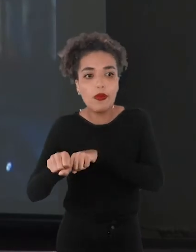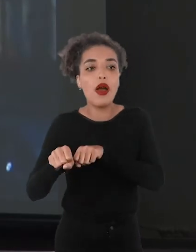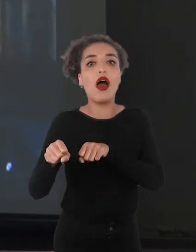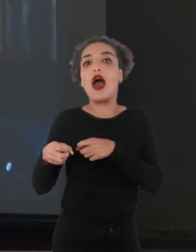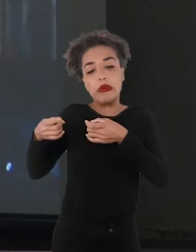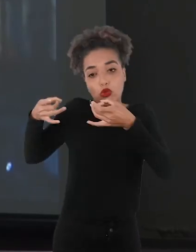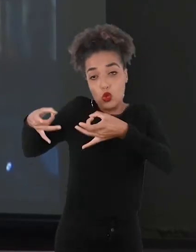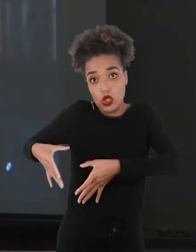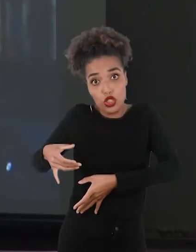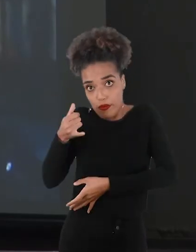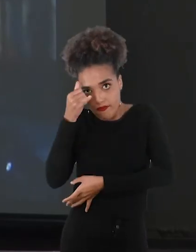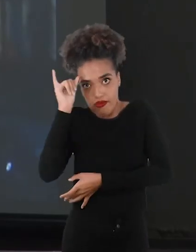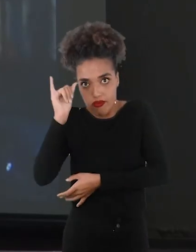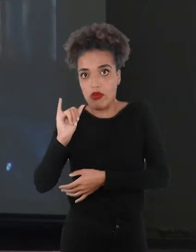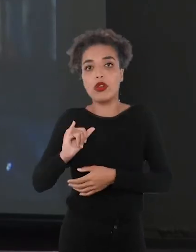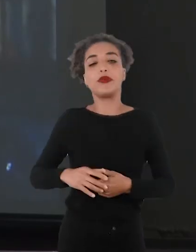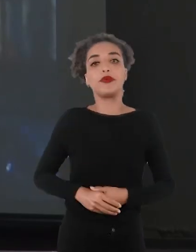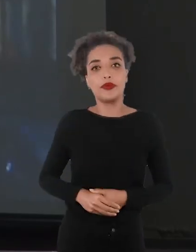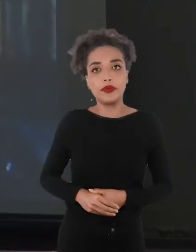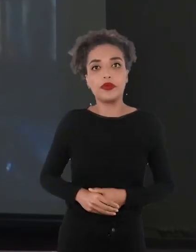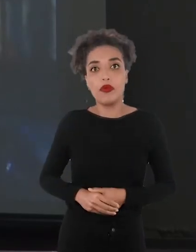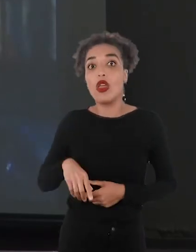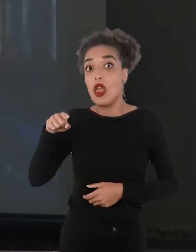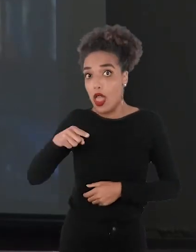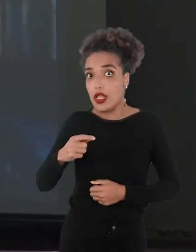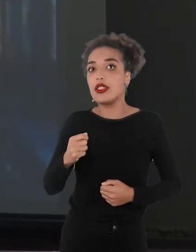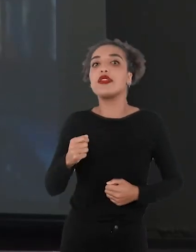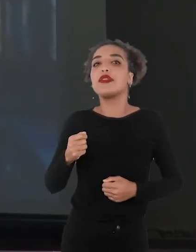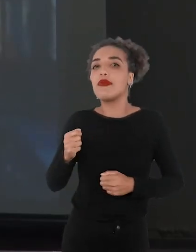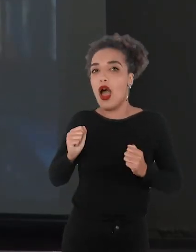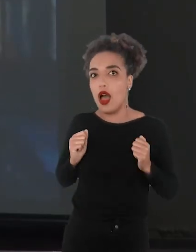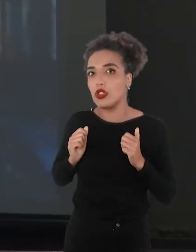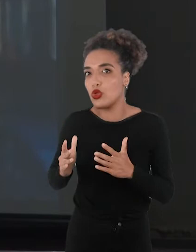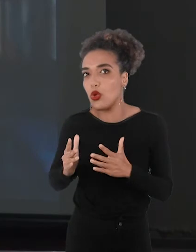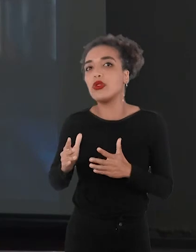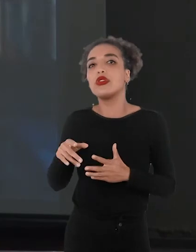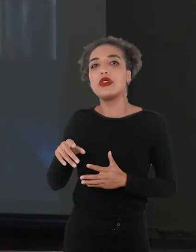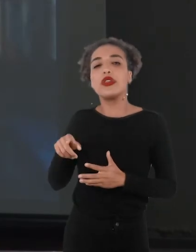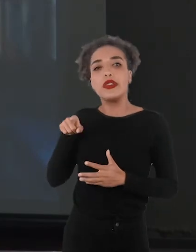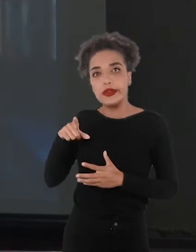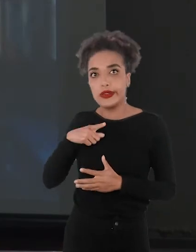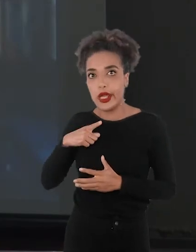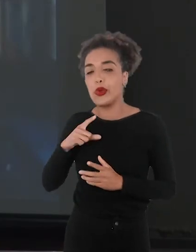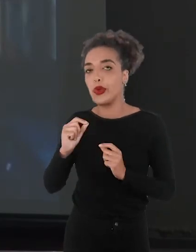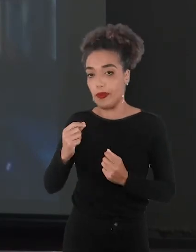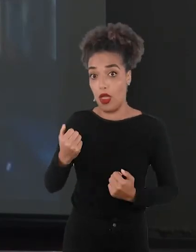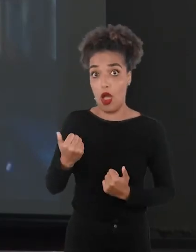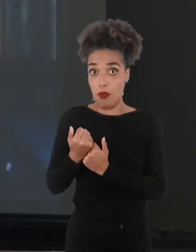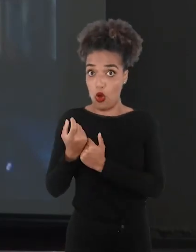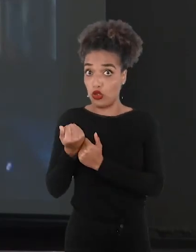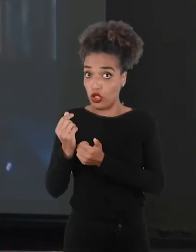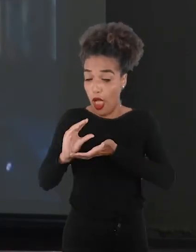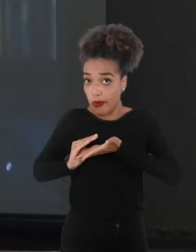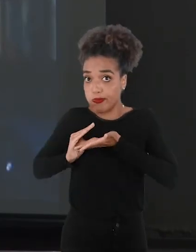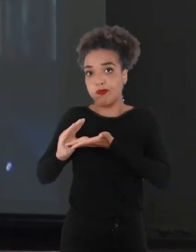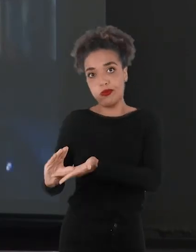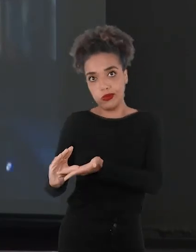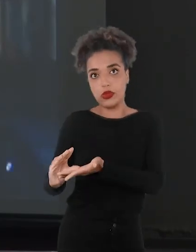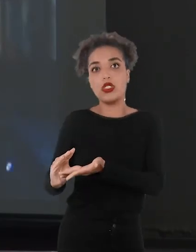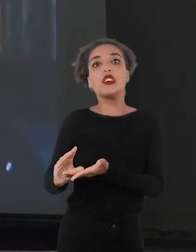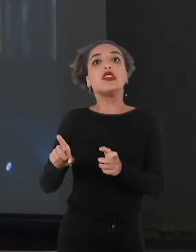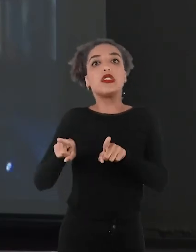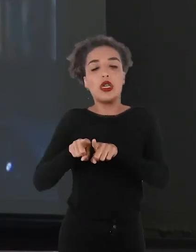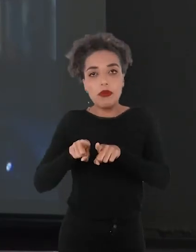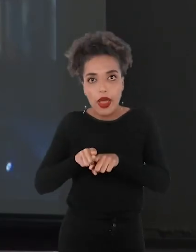sucesso o seu curso. Essas ações, elas envolvem tanto um apoio financeiro quanto ações